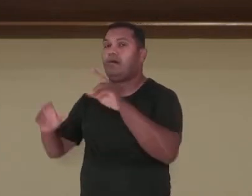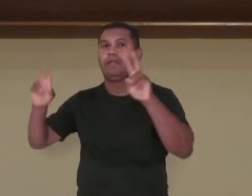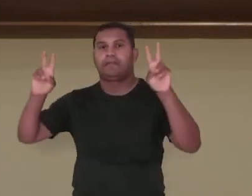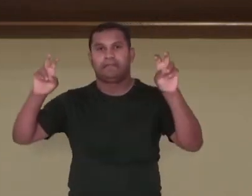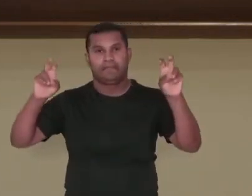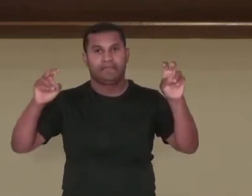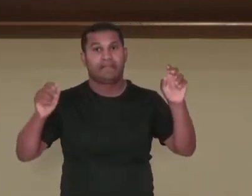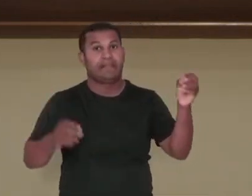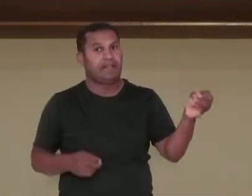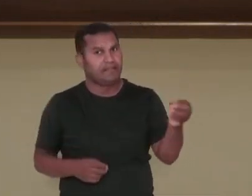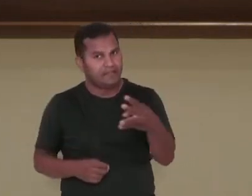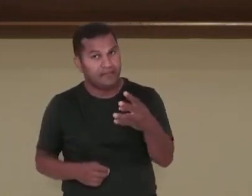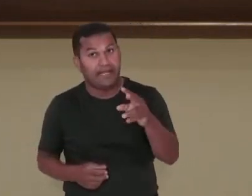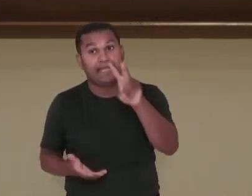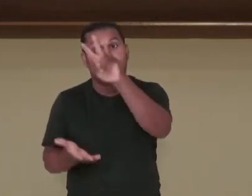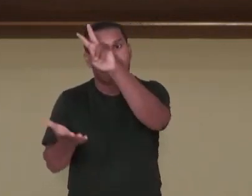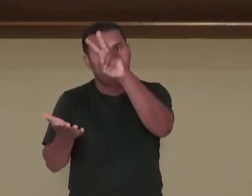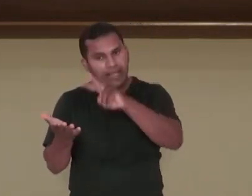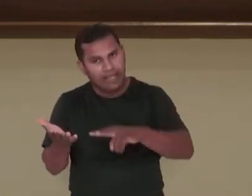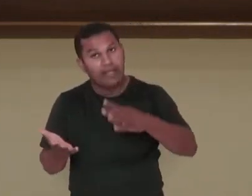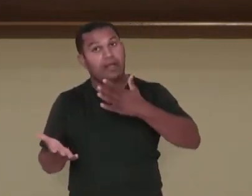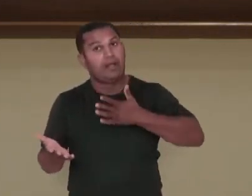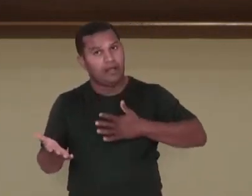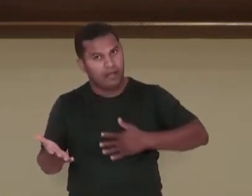gente já volta para ver se está tudo certo.